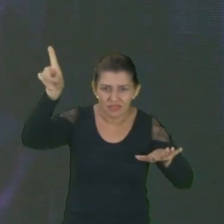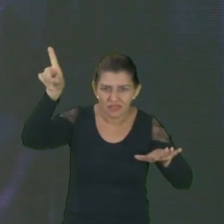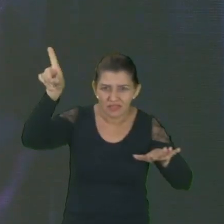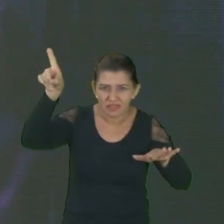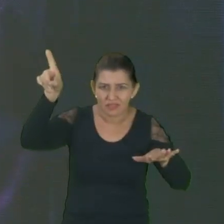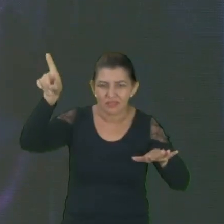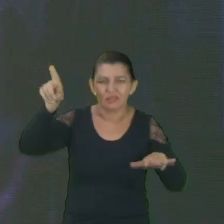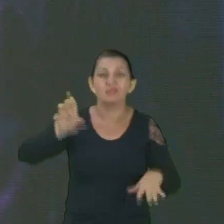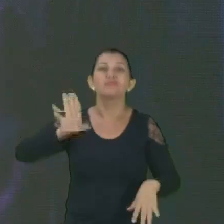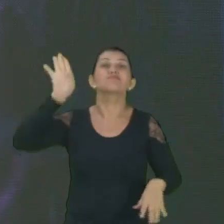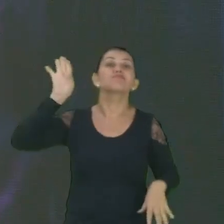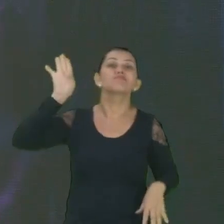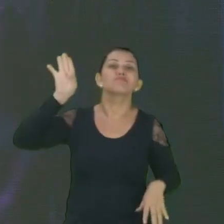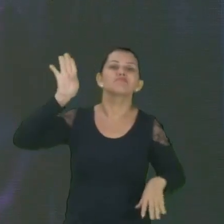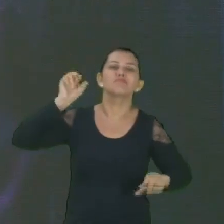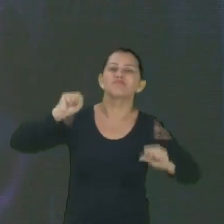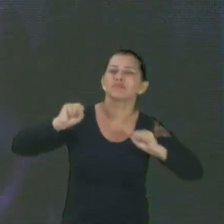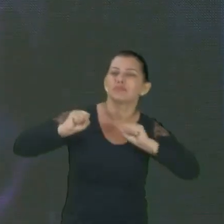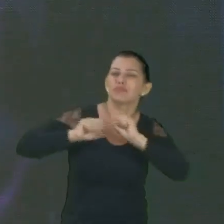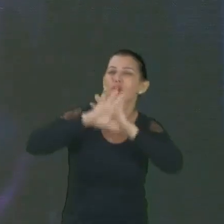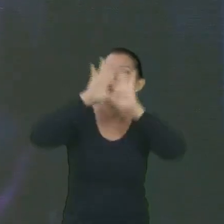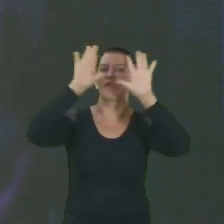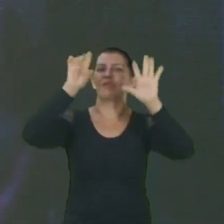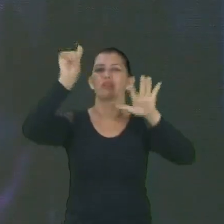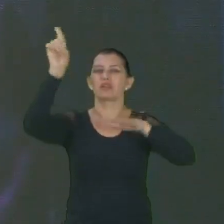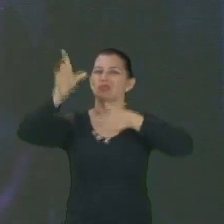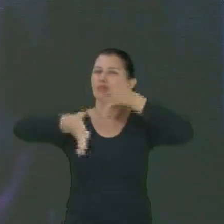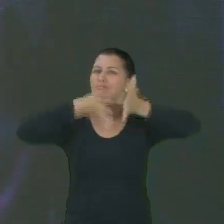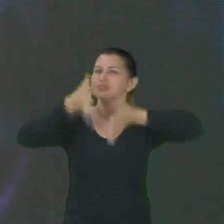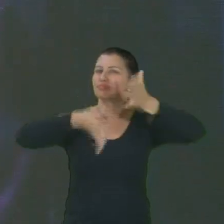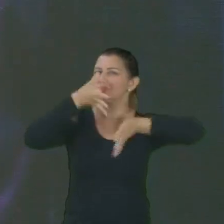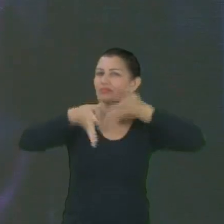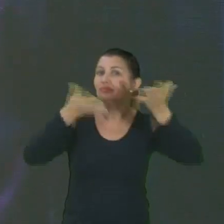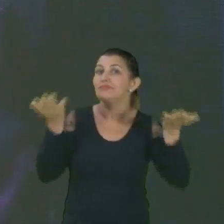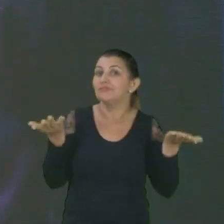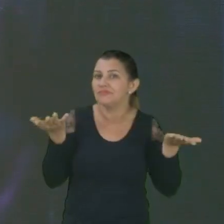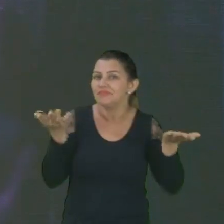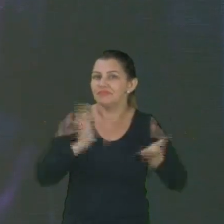Onde estão os crentes pentecostais aqui?